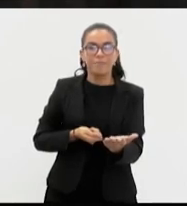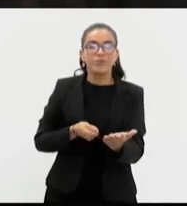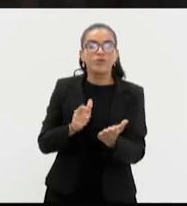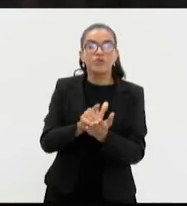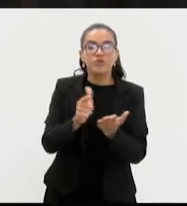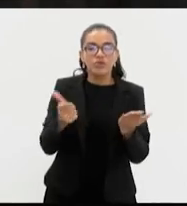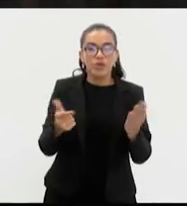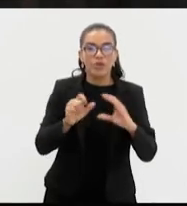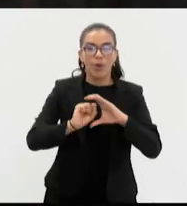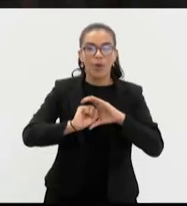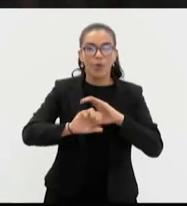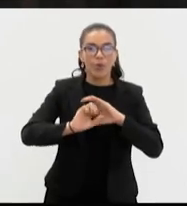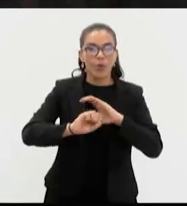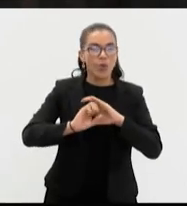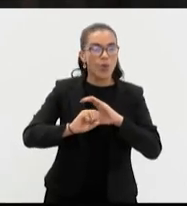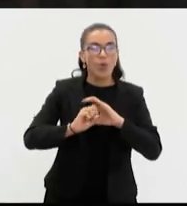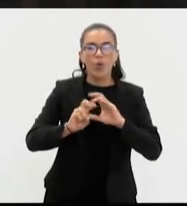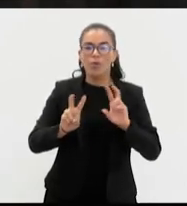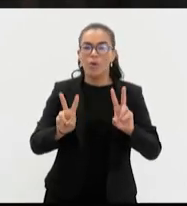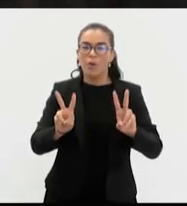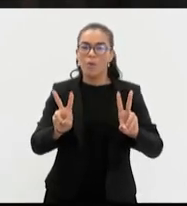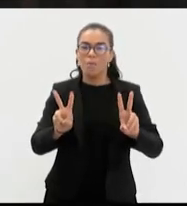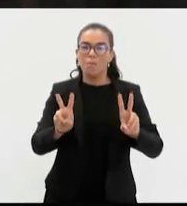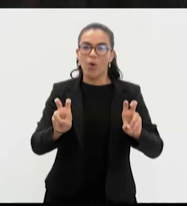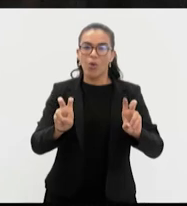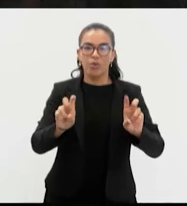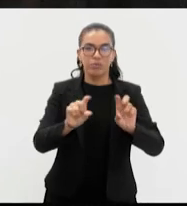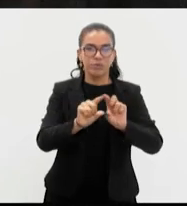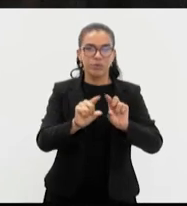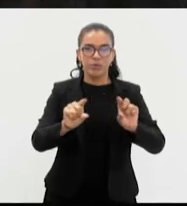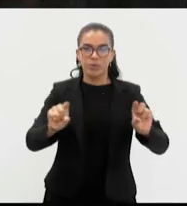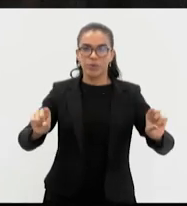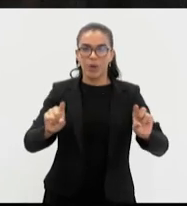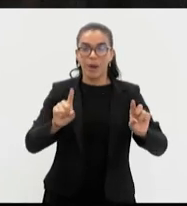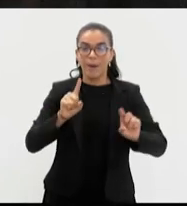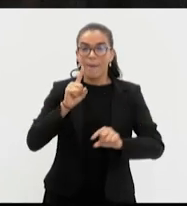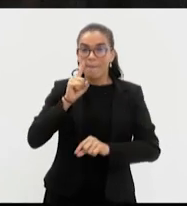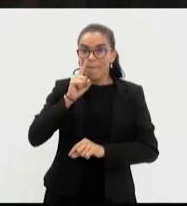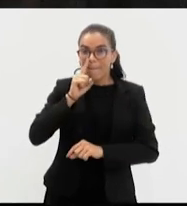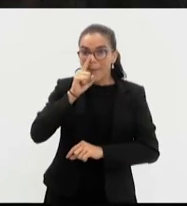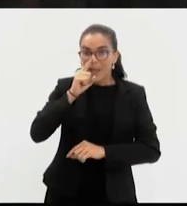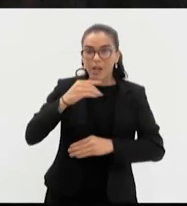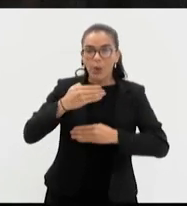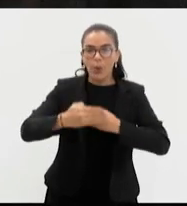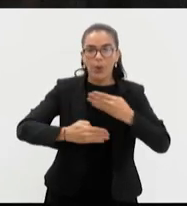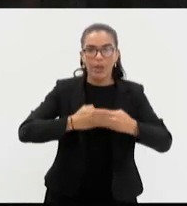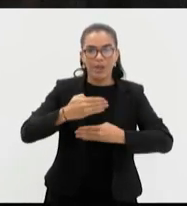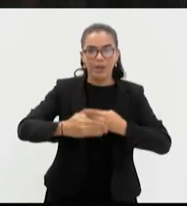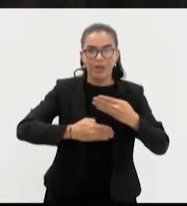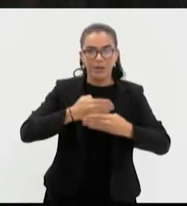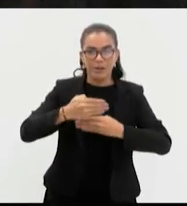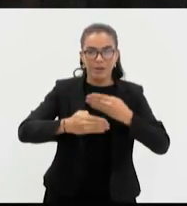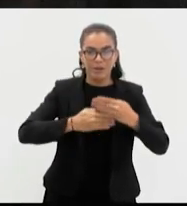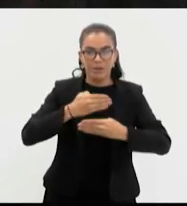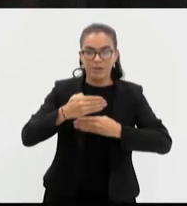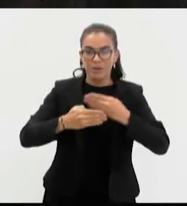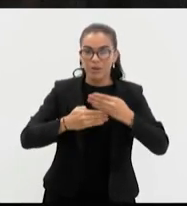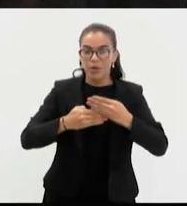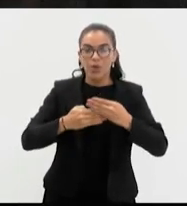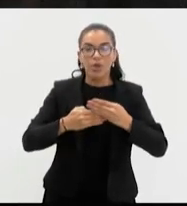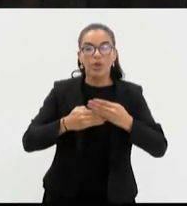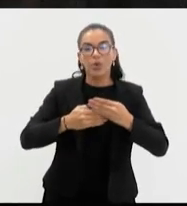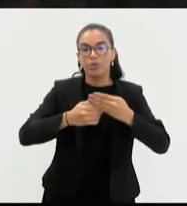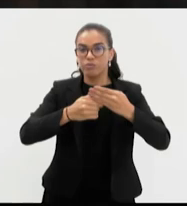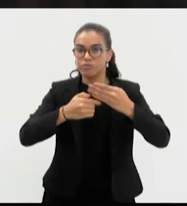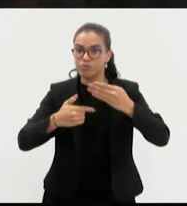Globo com o seguinte título perigo embalado e com